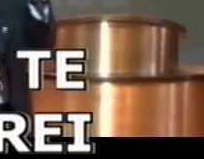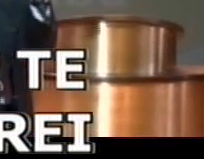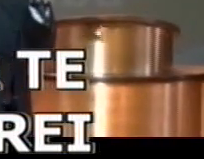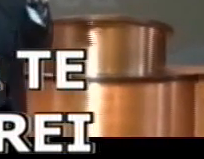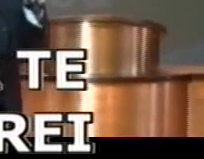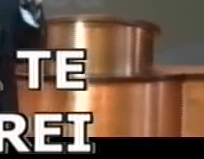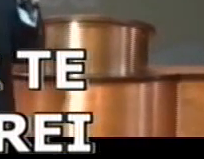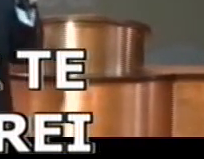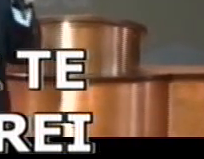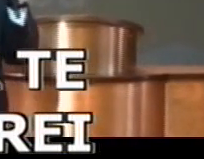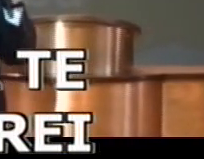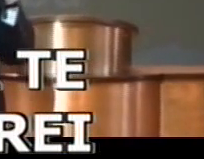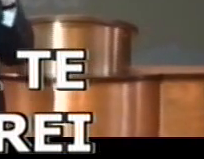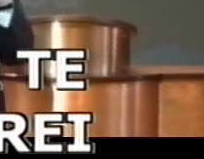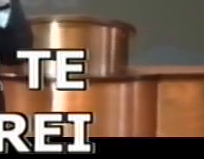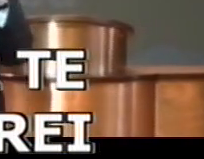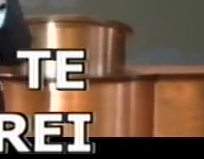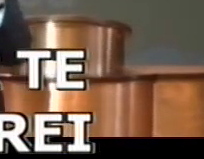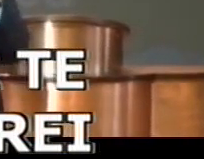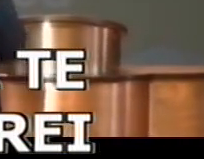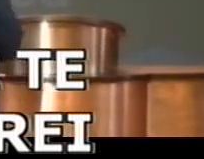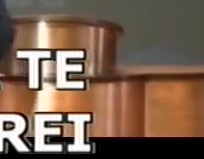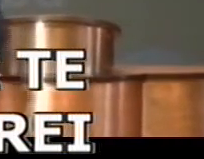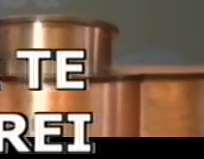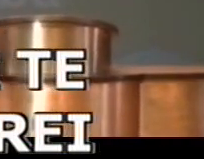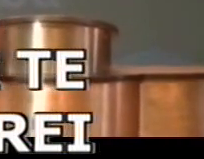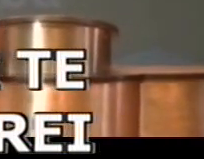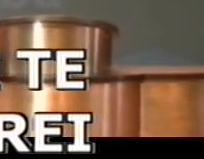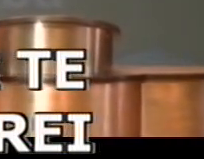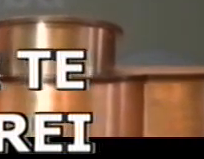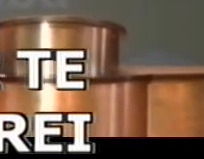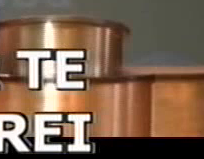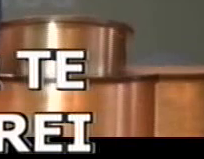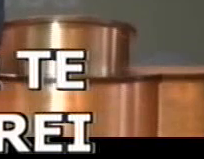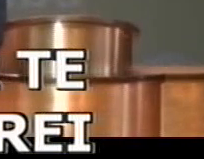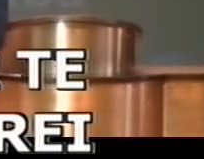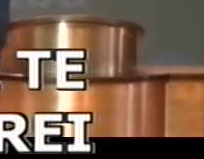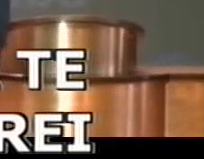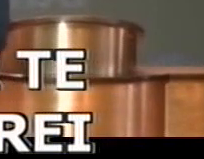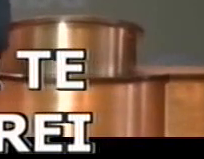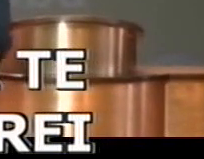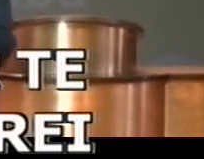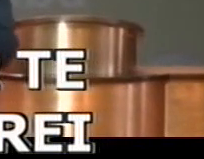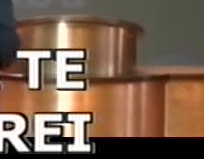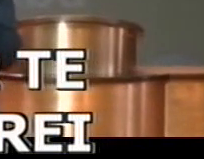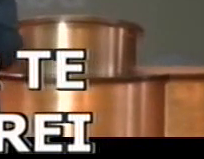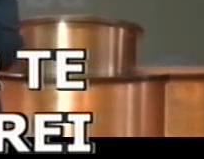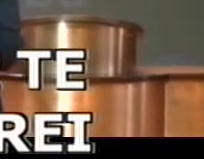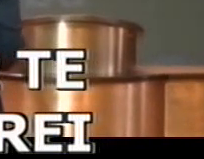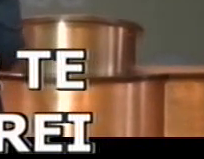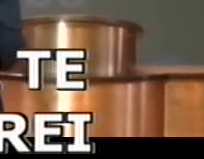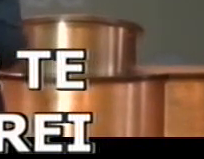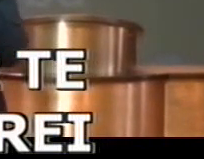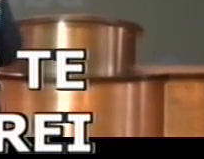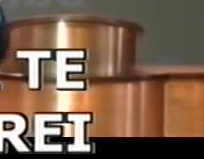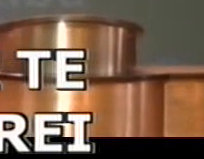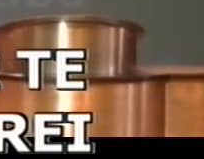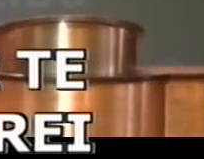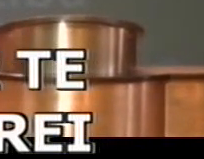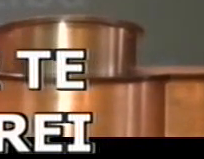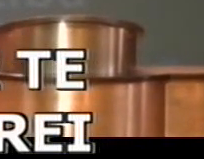Esse é o exército de Deus que está aqui, tá? Quando terminar essa canção, eu vou orar e aí a gente vai encerrar o culto, tá bom?